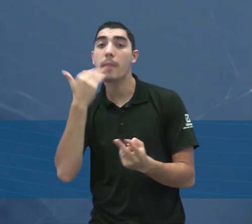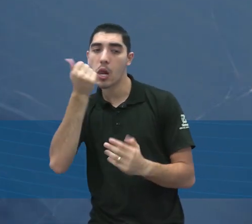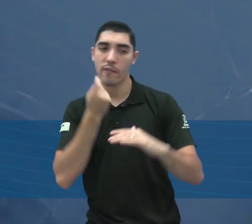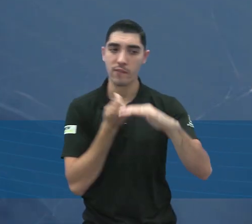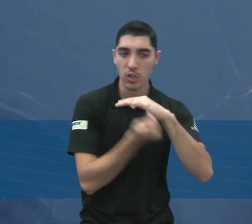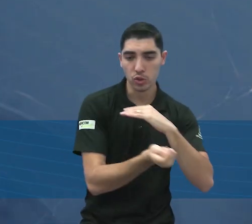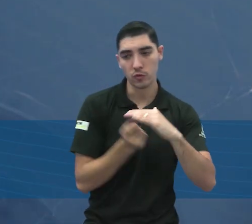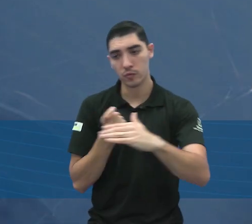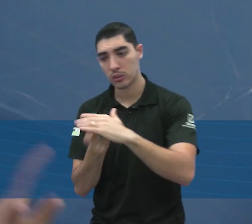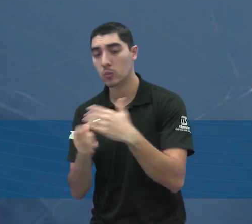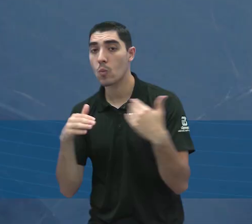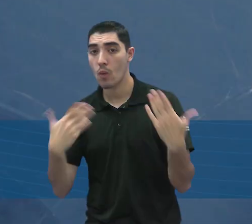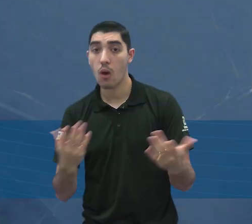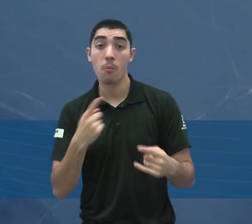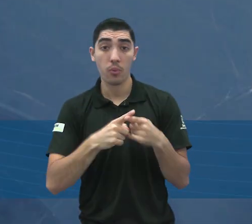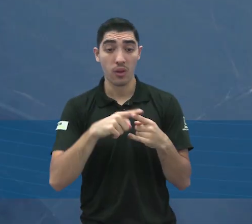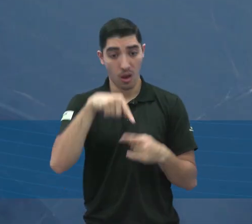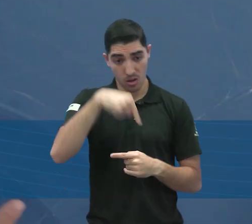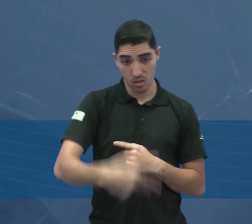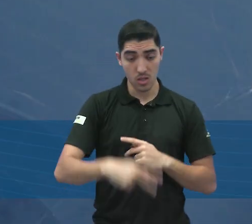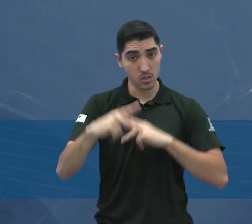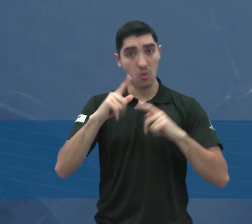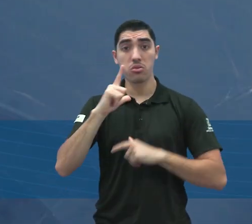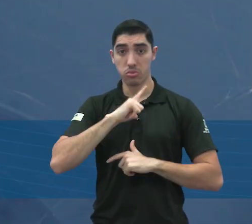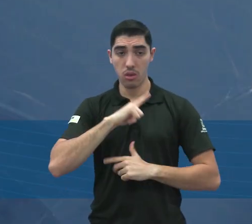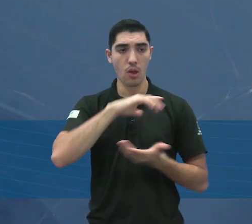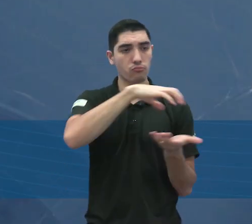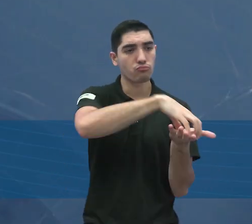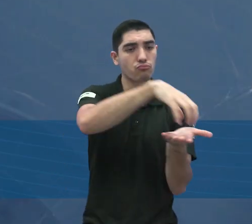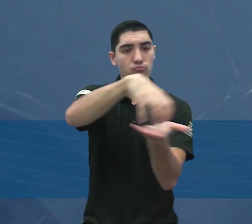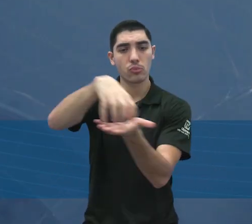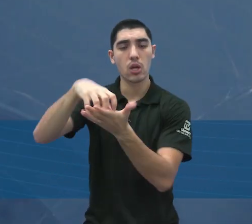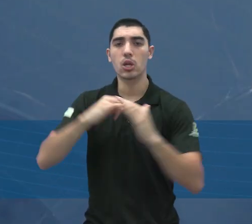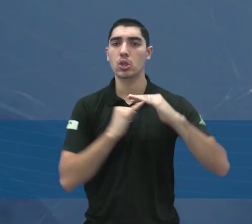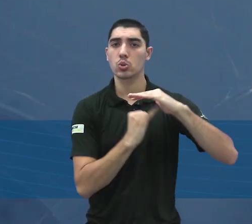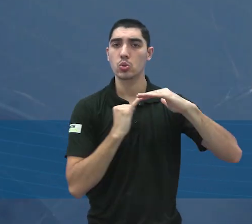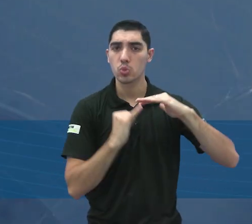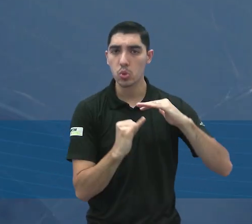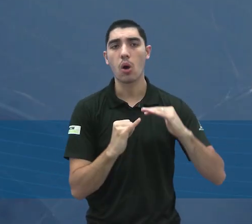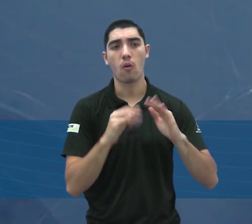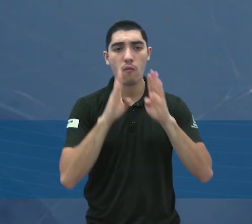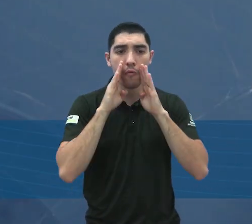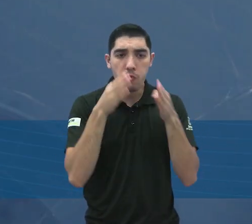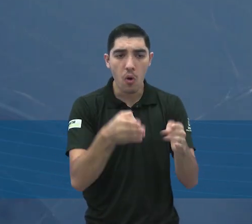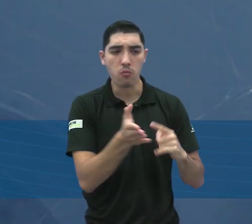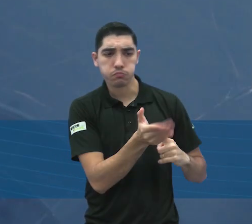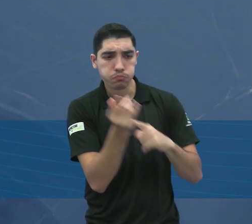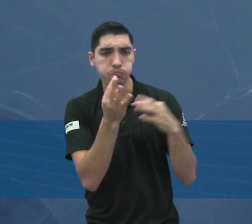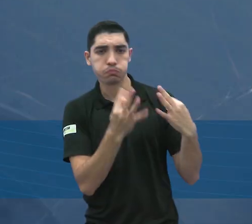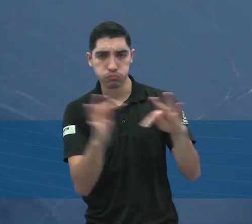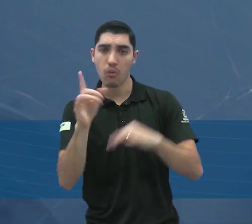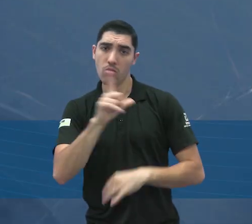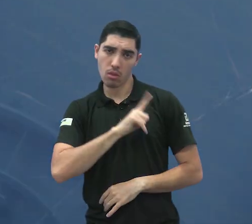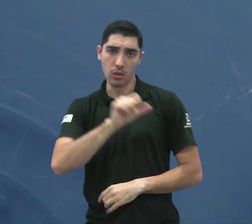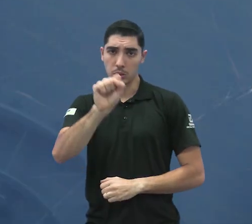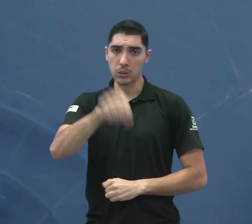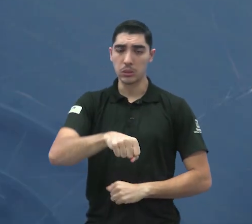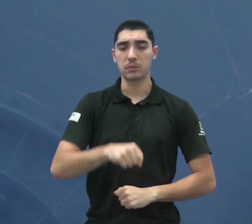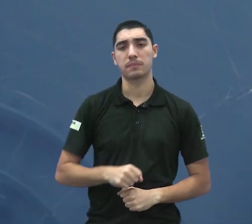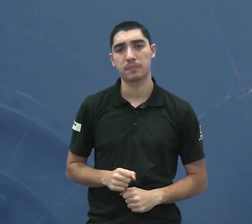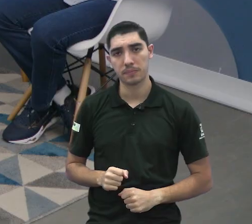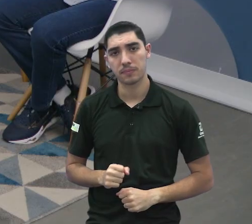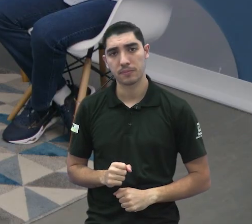instituições necessárias para a produção desses produtos dotados, altamente tecnológicos e tudo mais. Sim, temos.